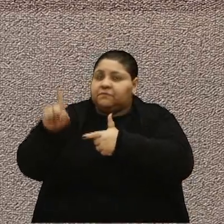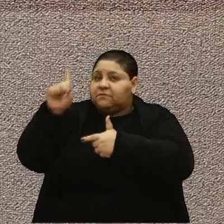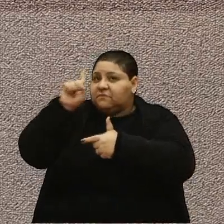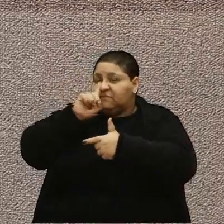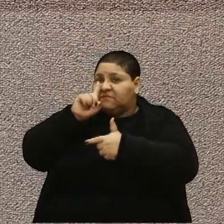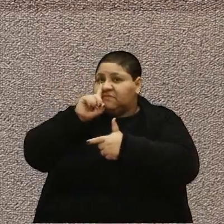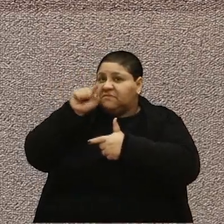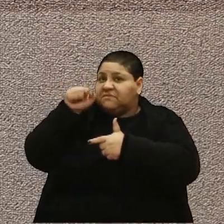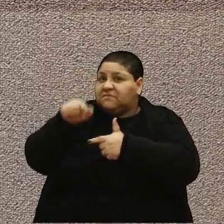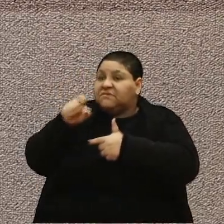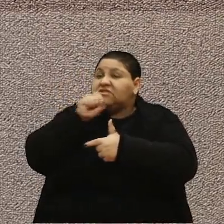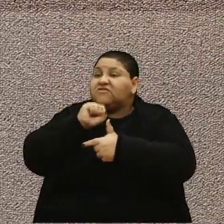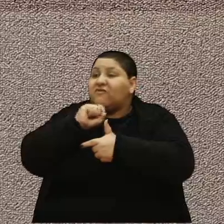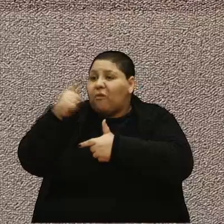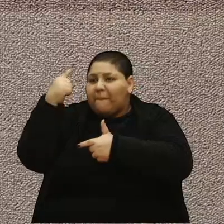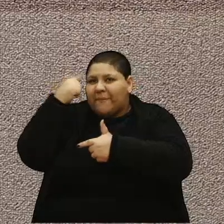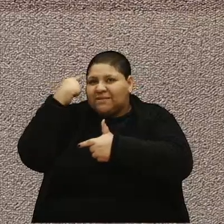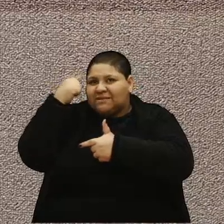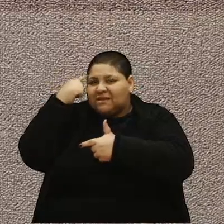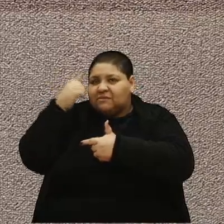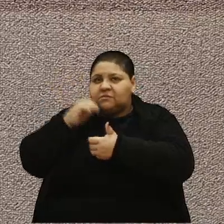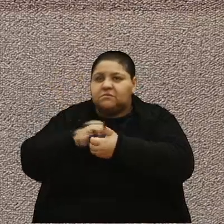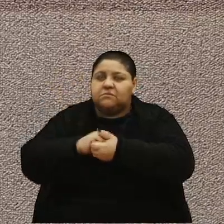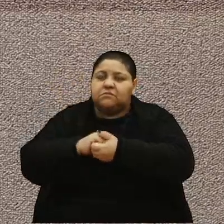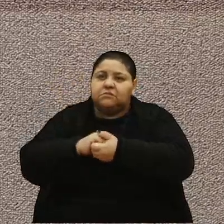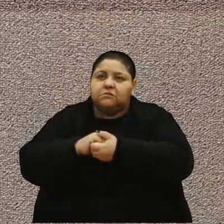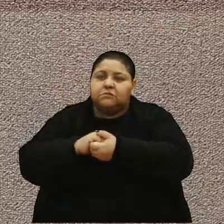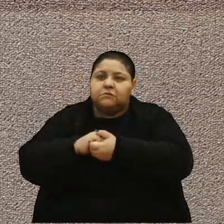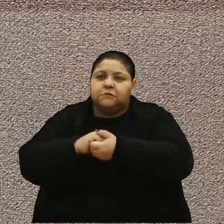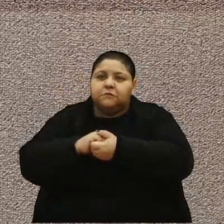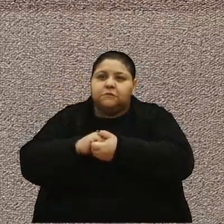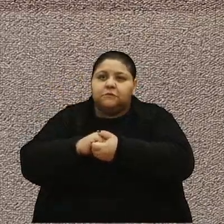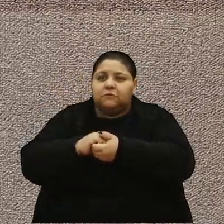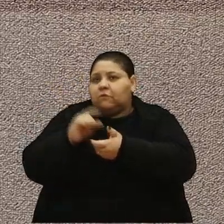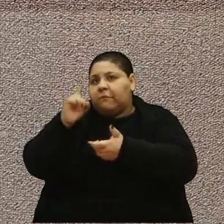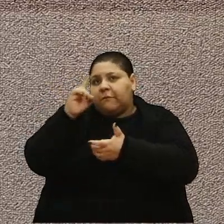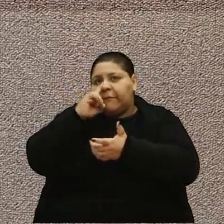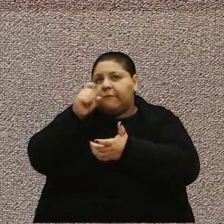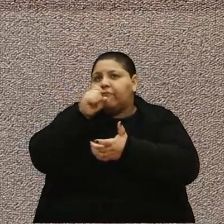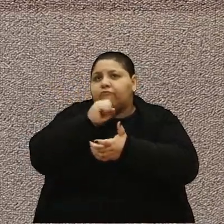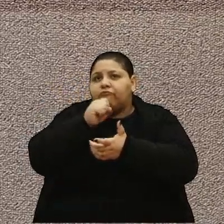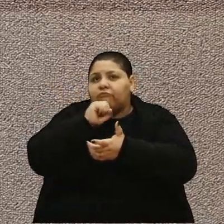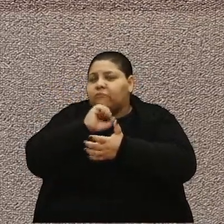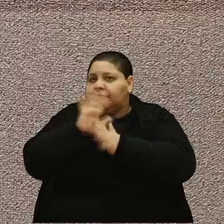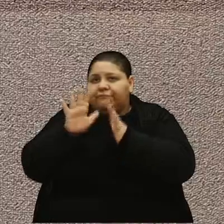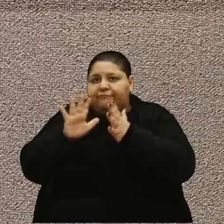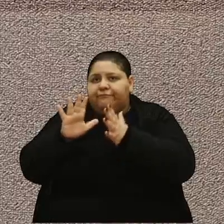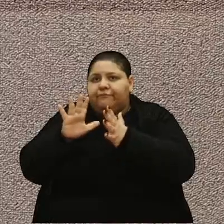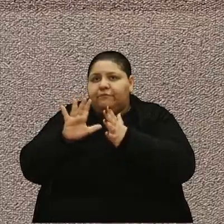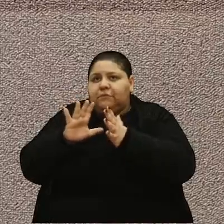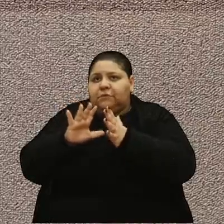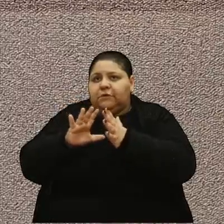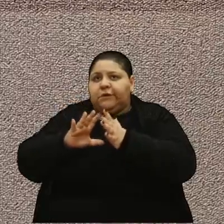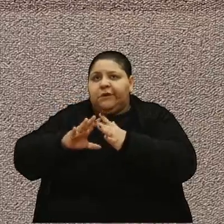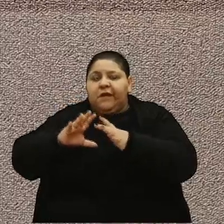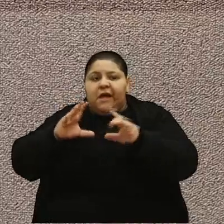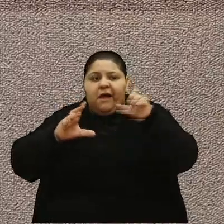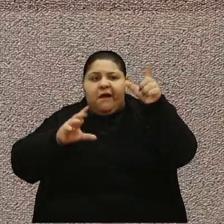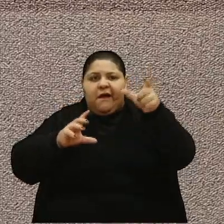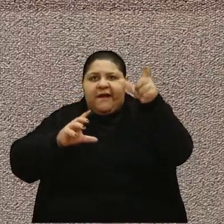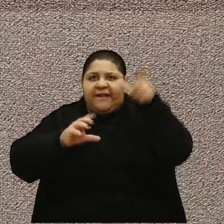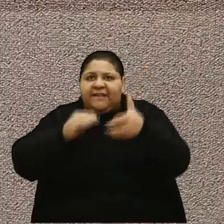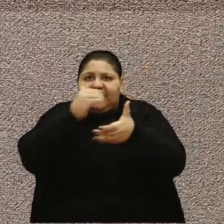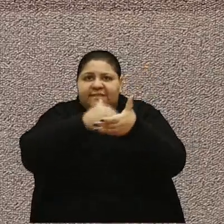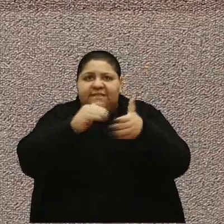aquela avó refletirem. Foi uma avó se passou lá e ia avançar na secretária de